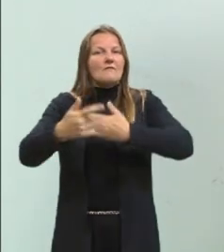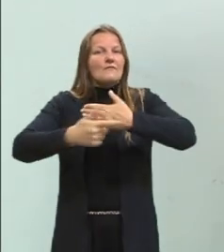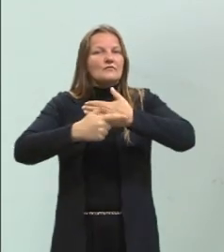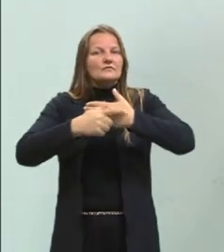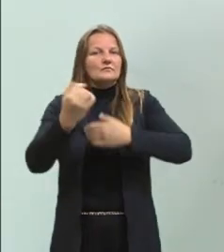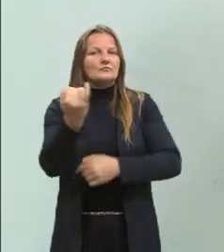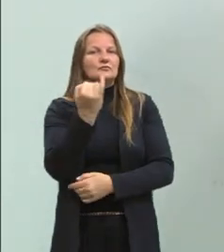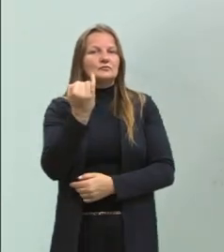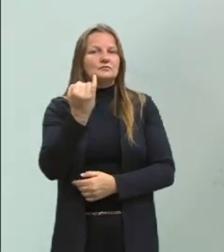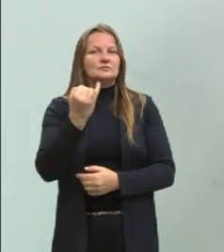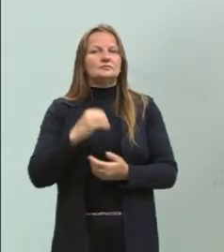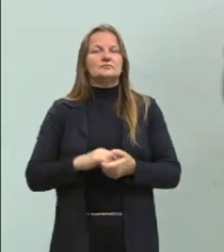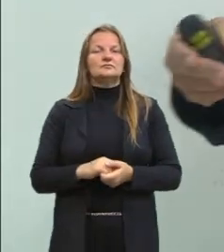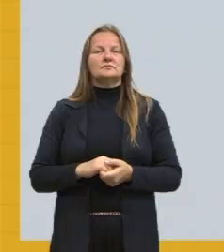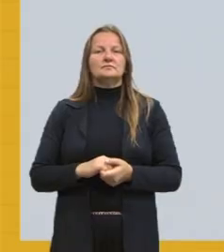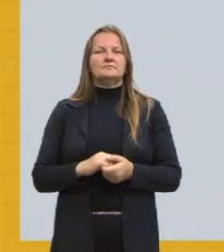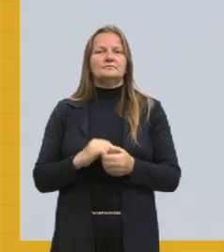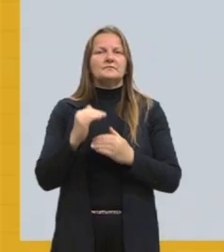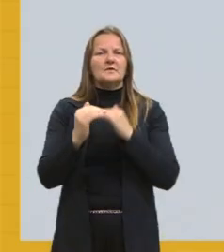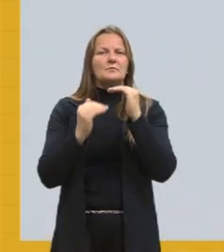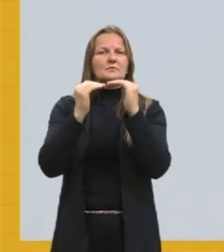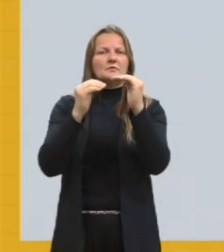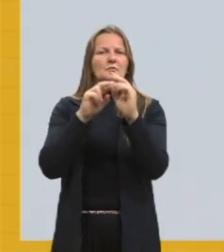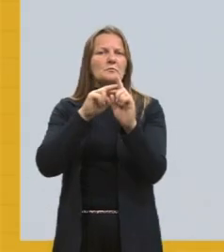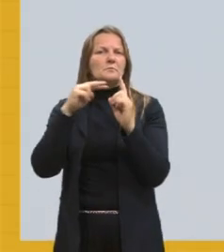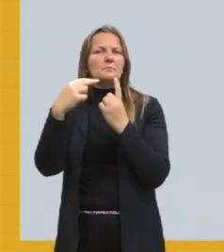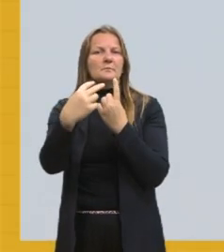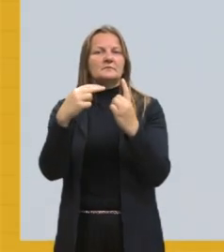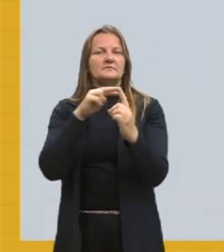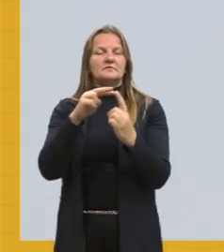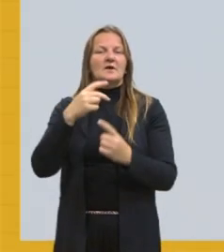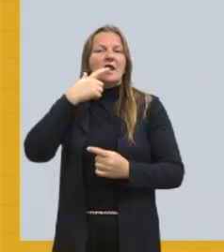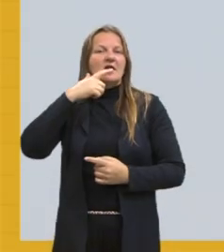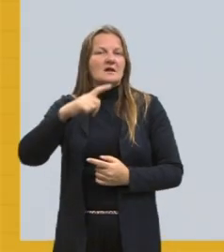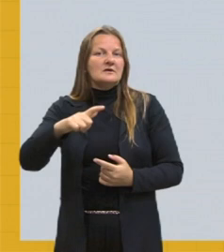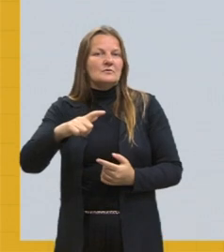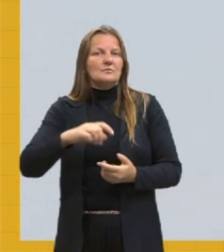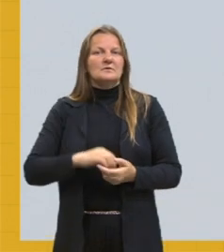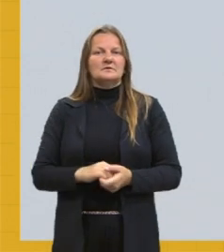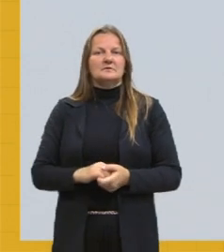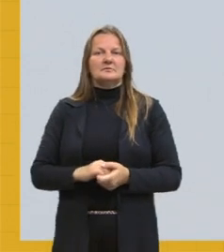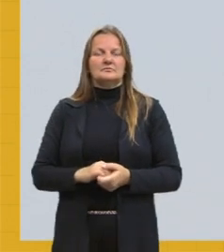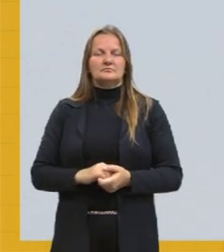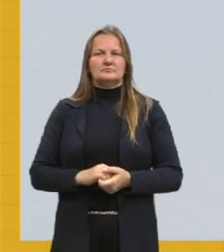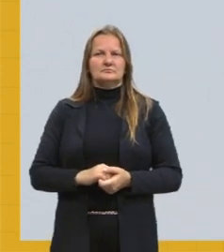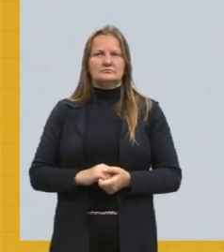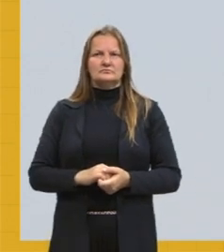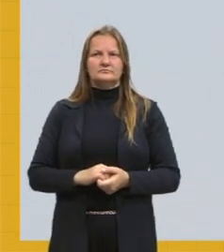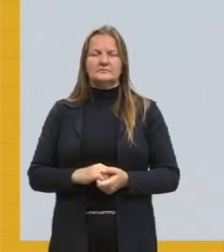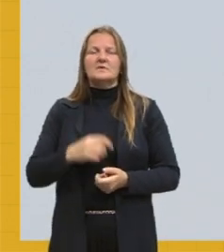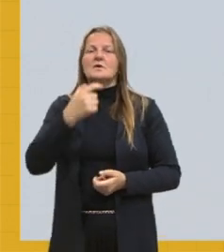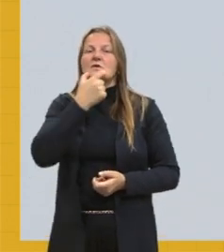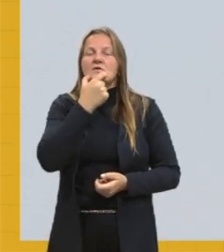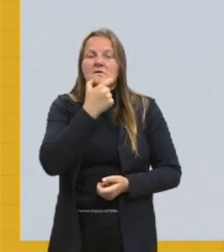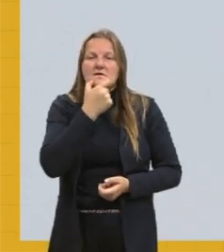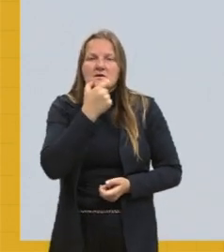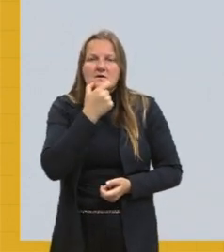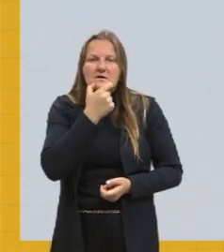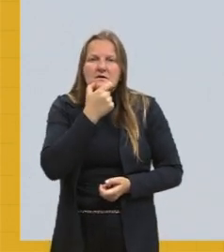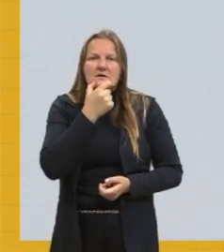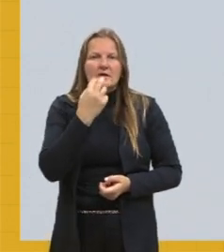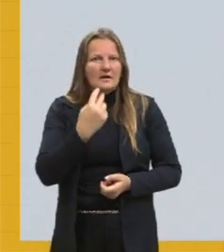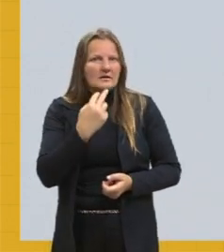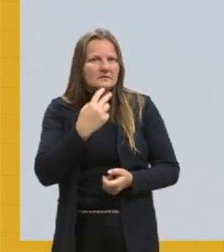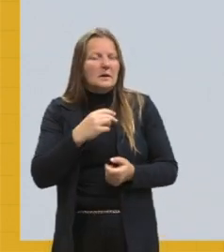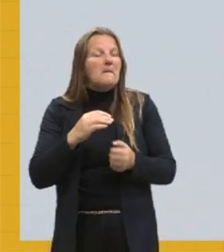desse dessa visão Ampla das línguas né dessa globalização o inglês ele teve uma uma